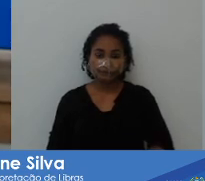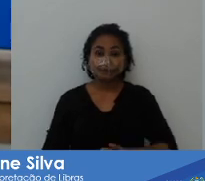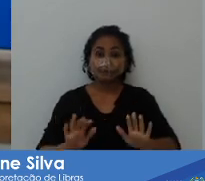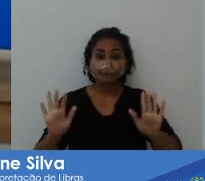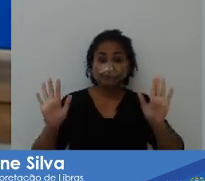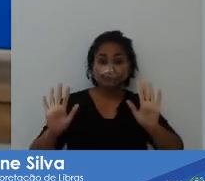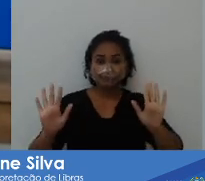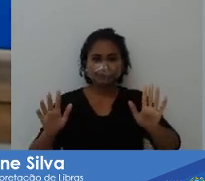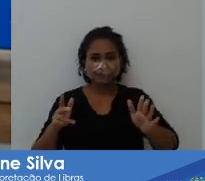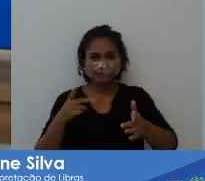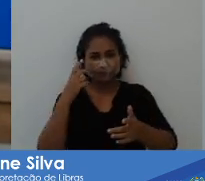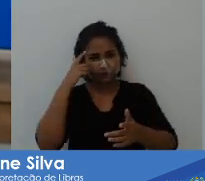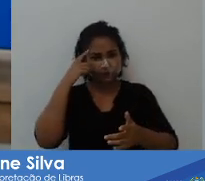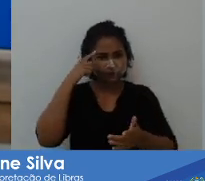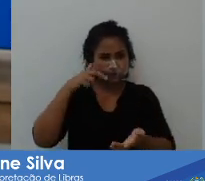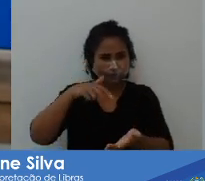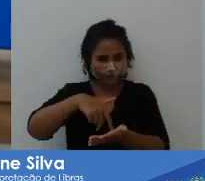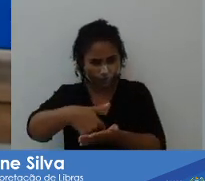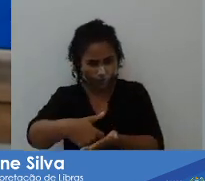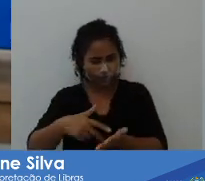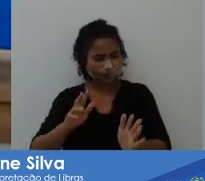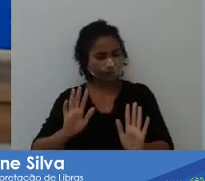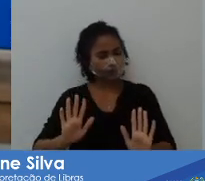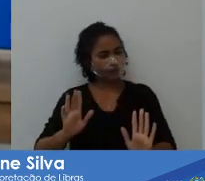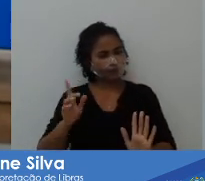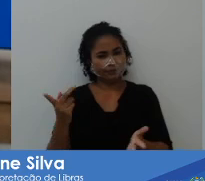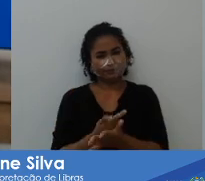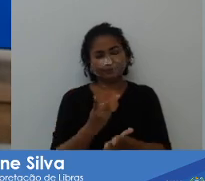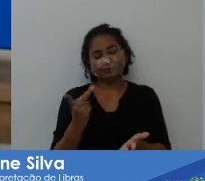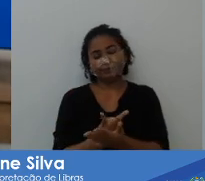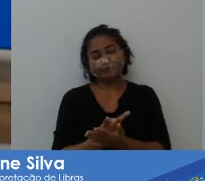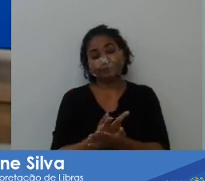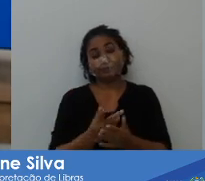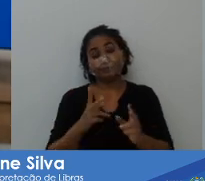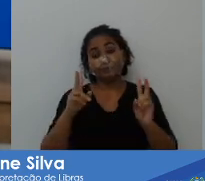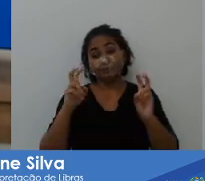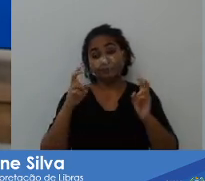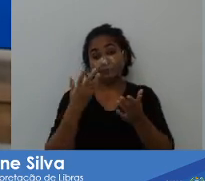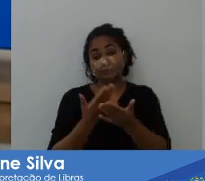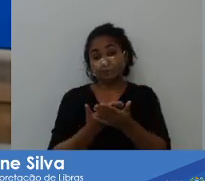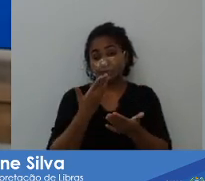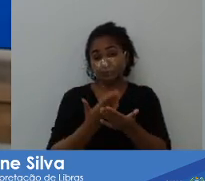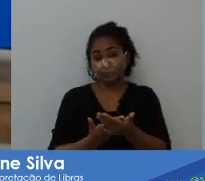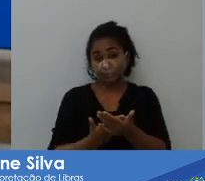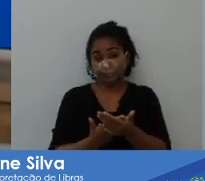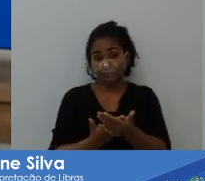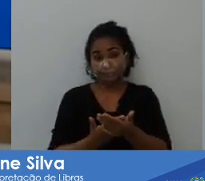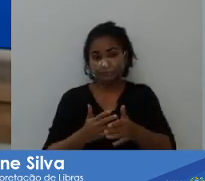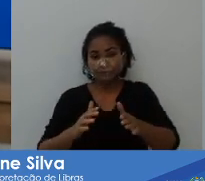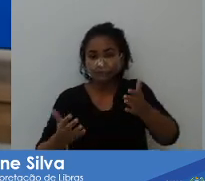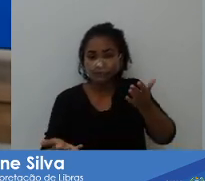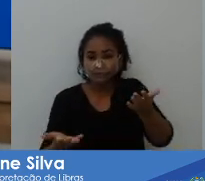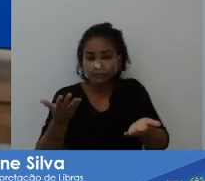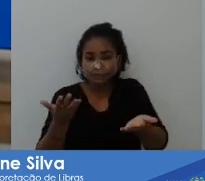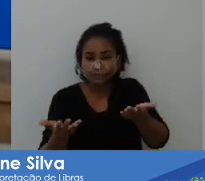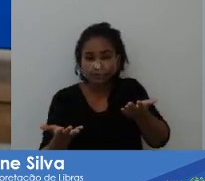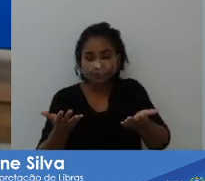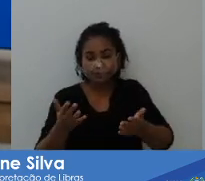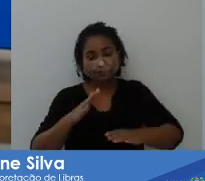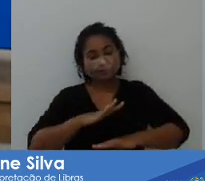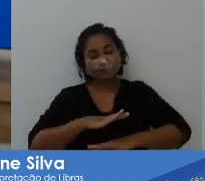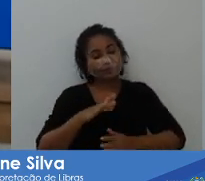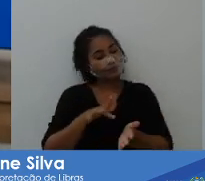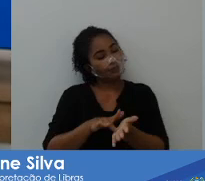Opa! Pensou que eu ia cair? Pensou errado. Nossa aula de hoje nós vamos trabalhar sobre equilíbrio dos corpos. Por isso que eu